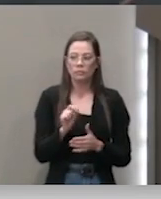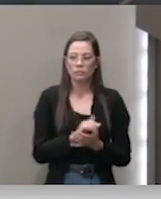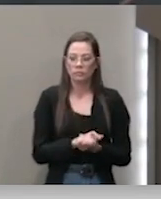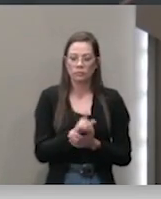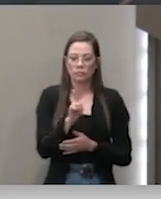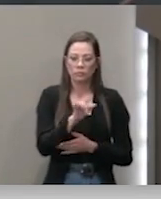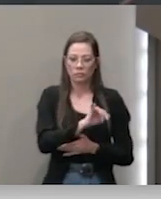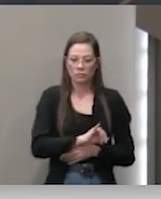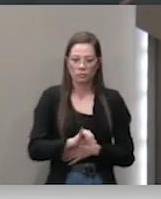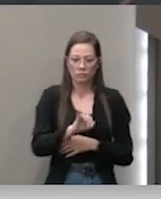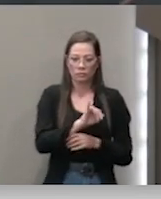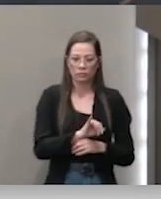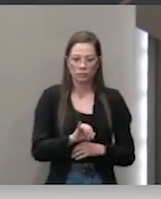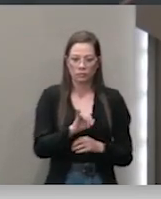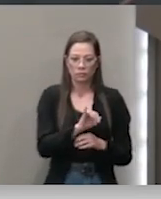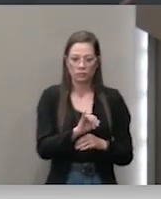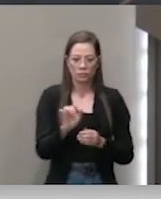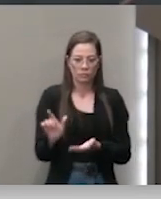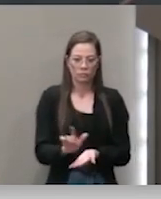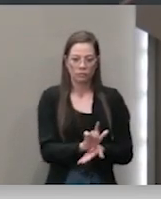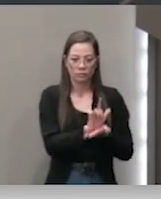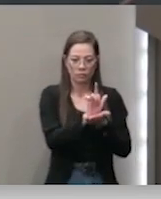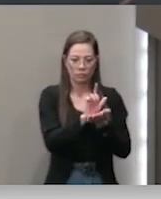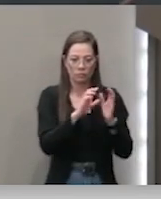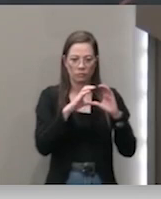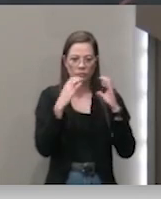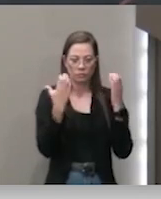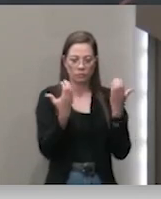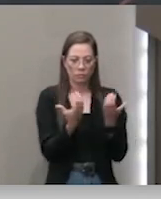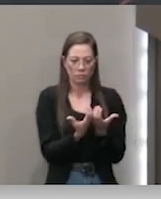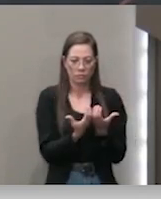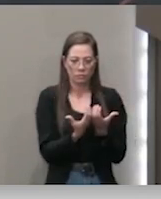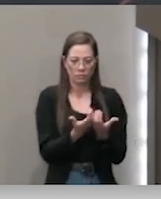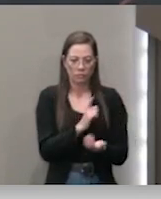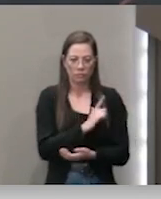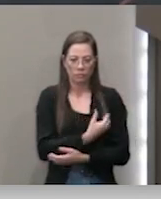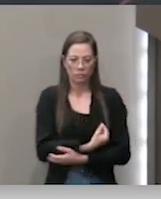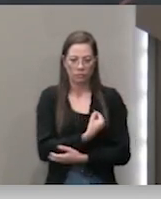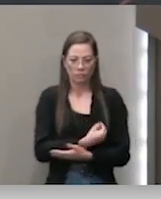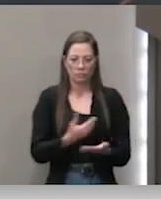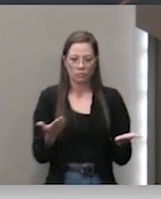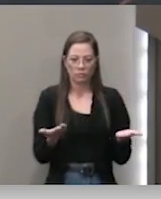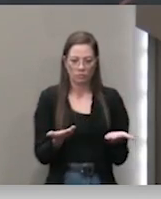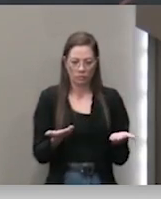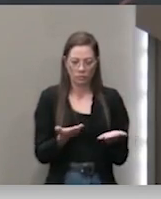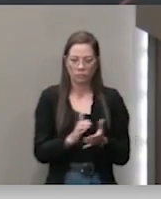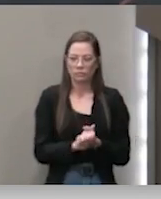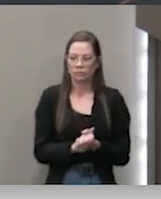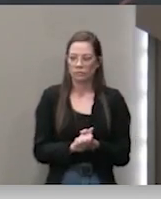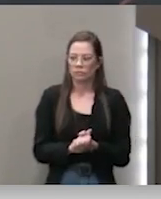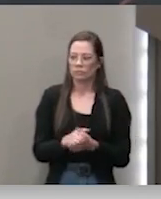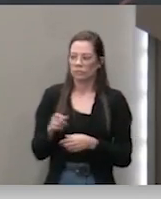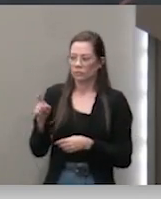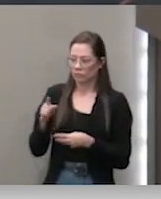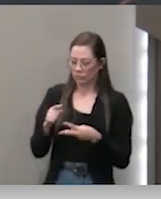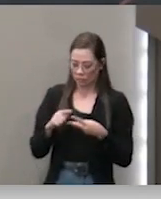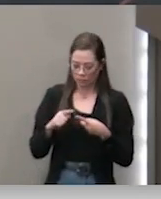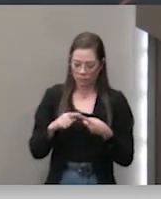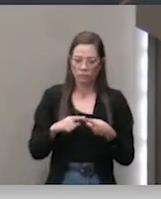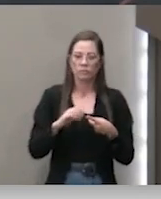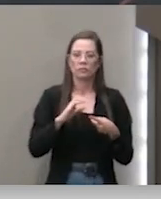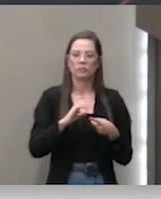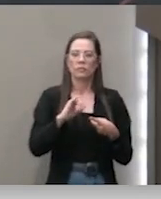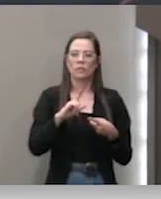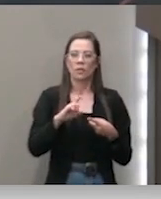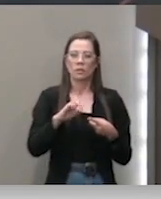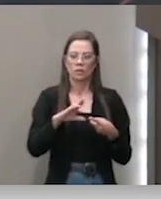muito importante as lideranças comunitárias, porque várias estão aí hoje. Felipe Manfroy, Cícero Martins,